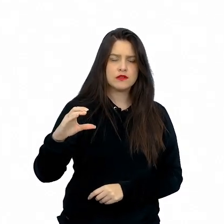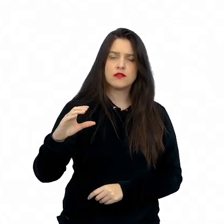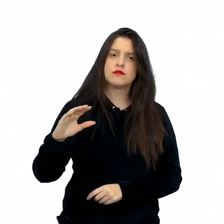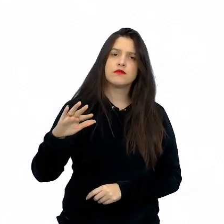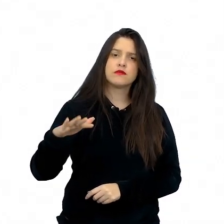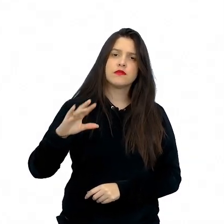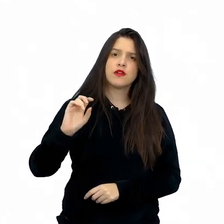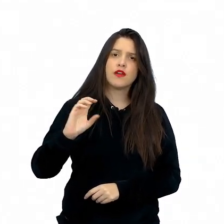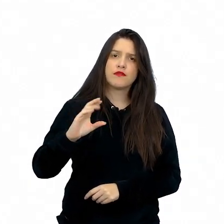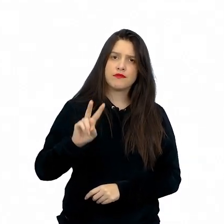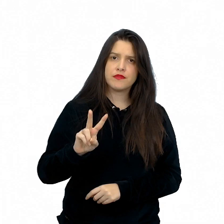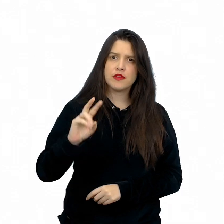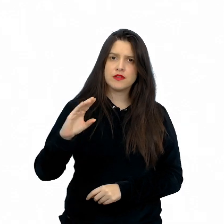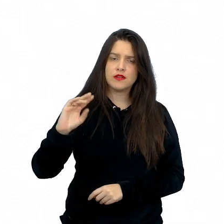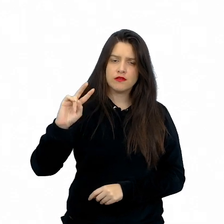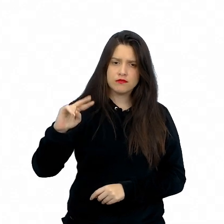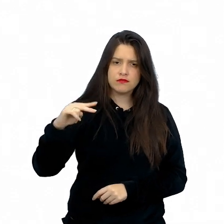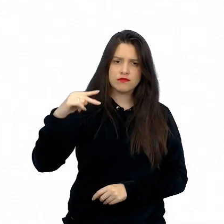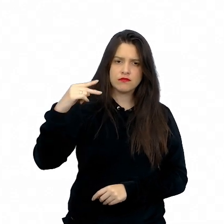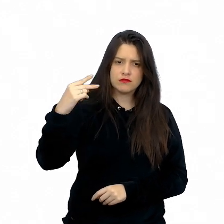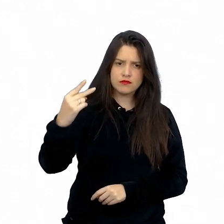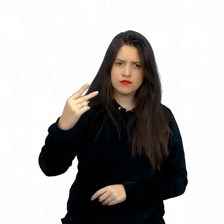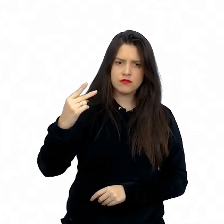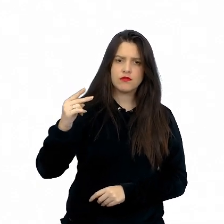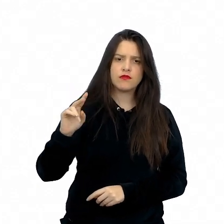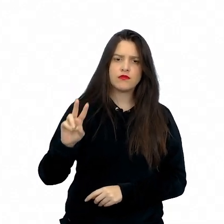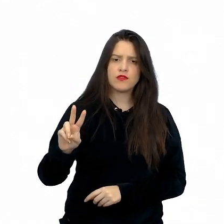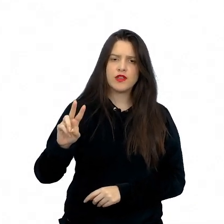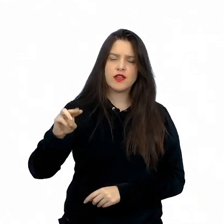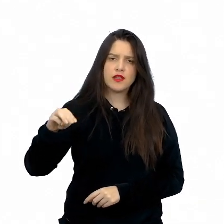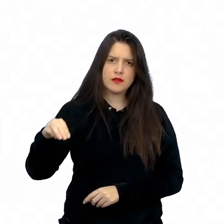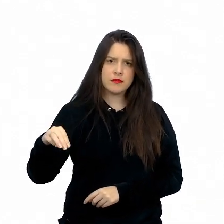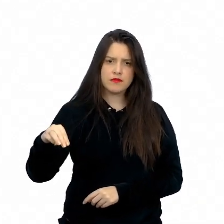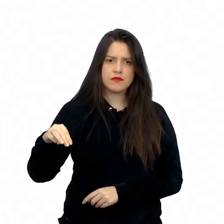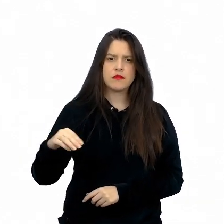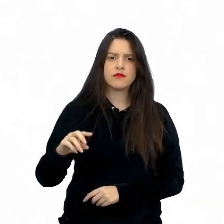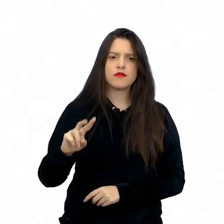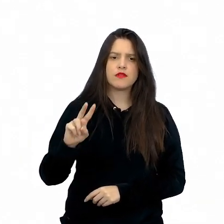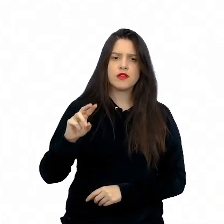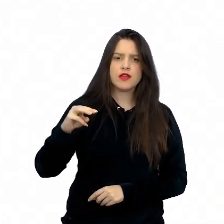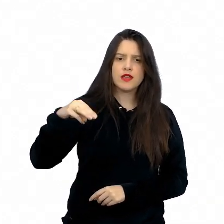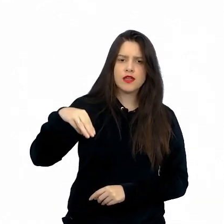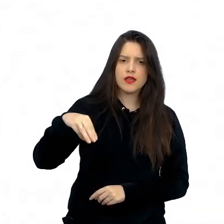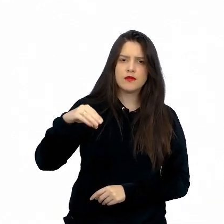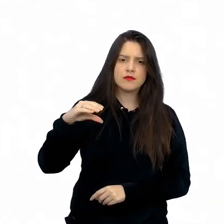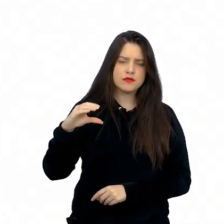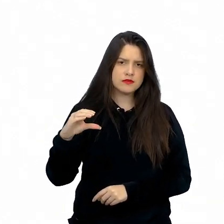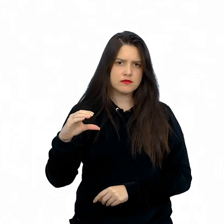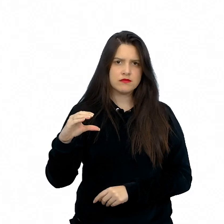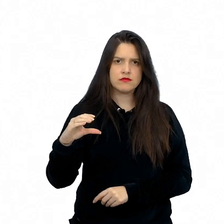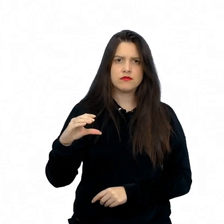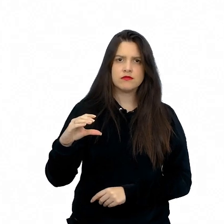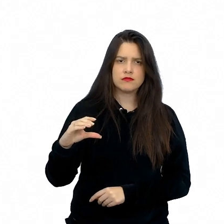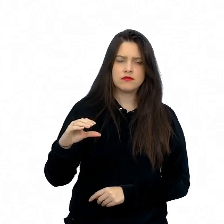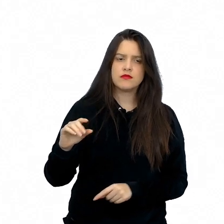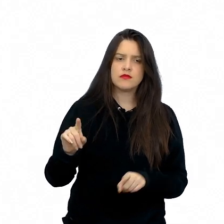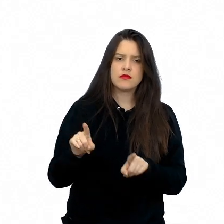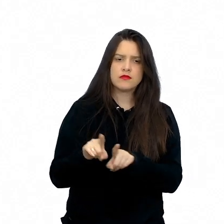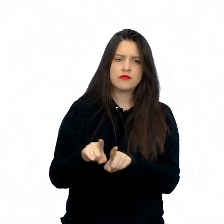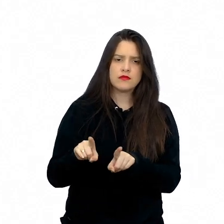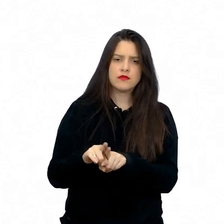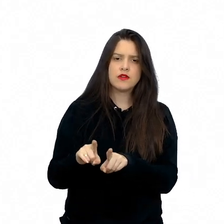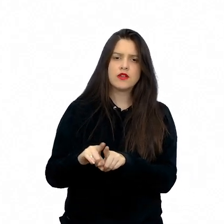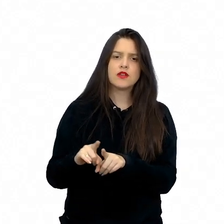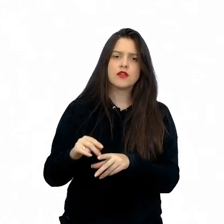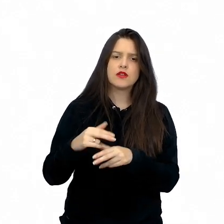de ser a aresta da pirâmide, é o lado desse triângulo aí, PVM. E ele ainda tem que enxergar